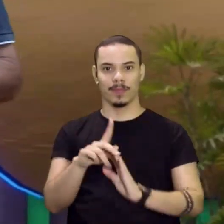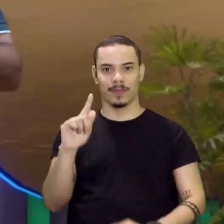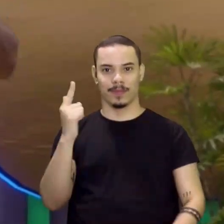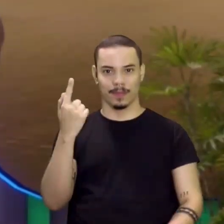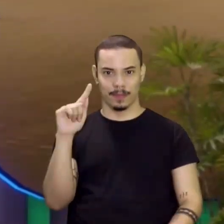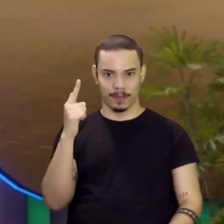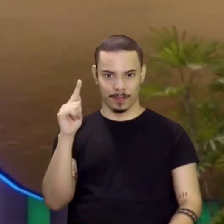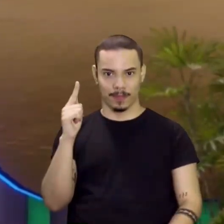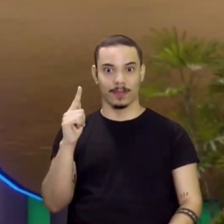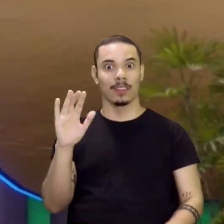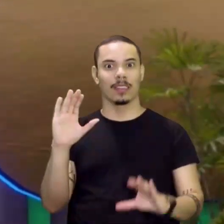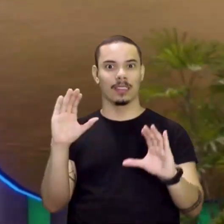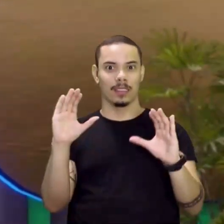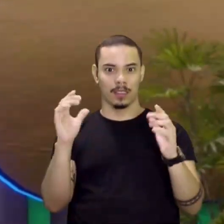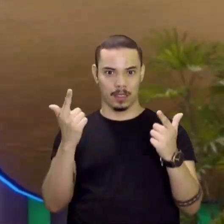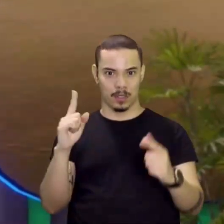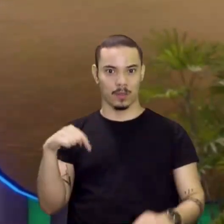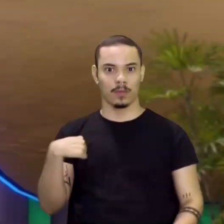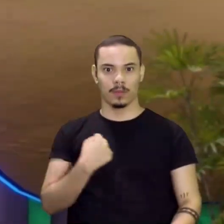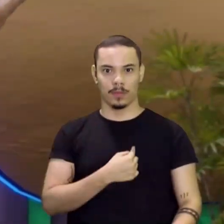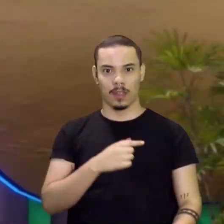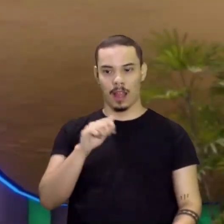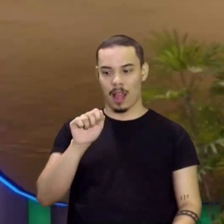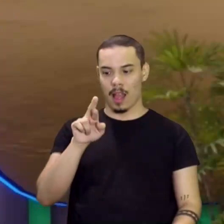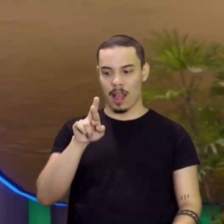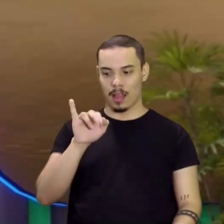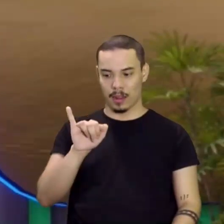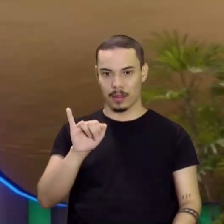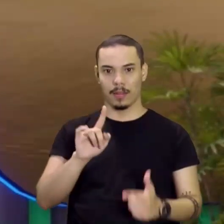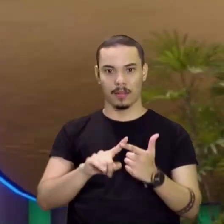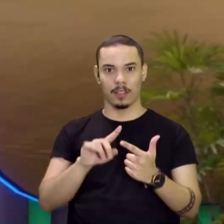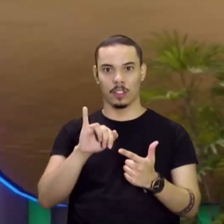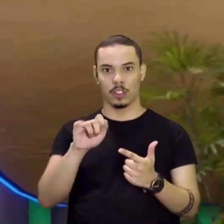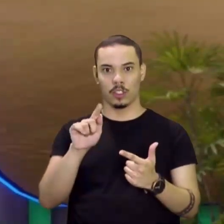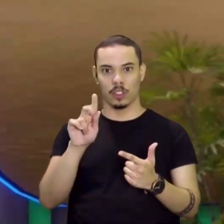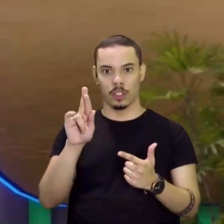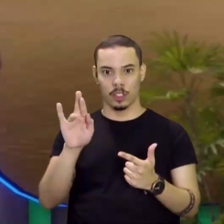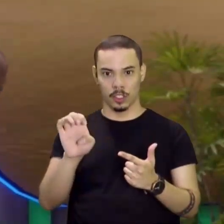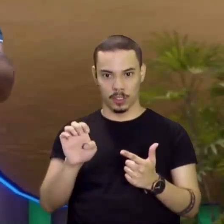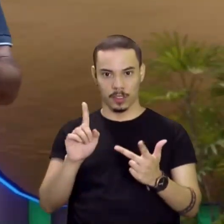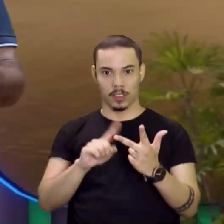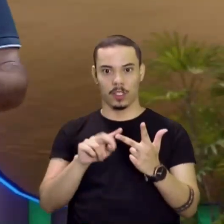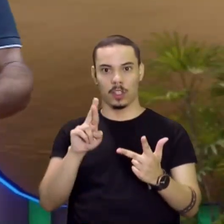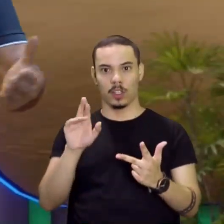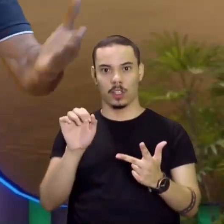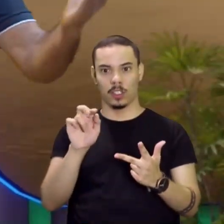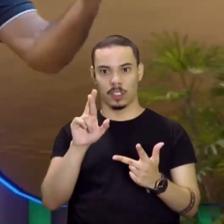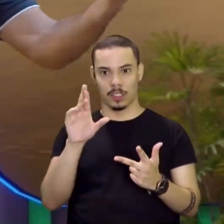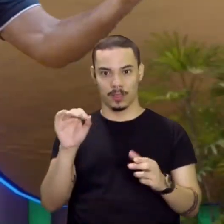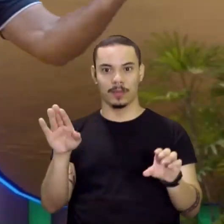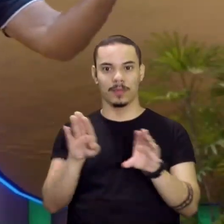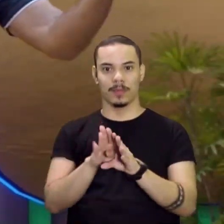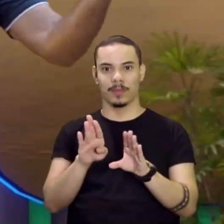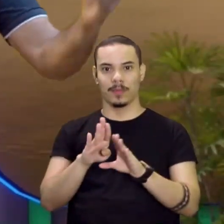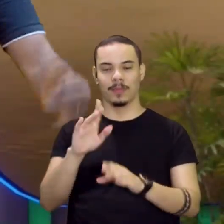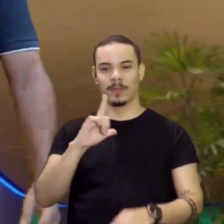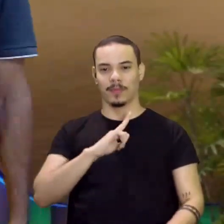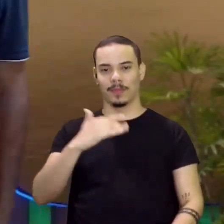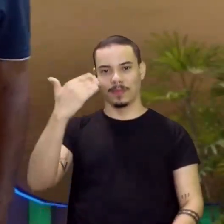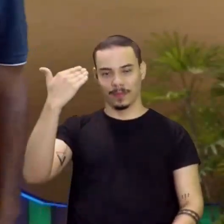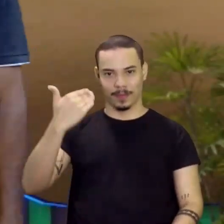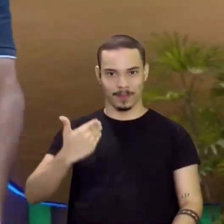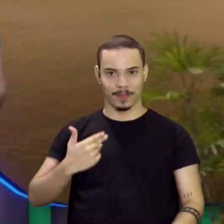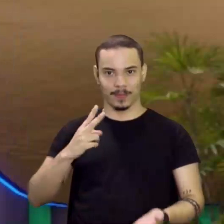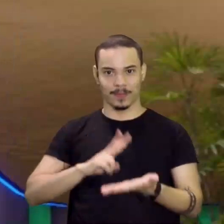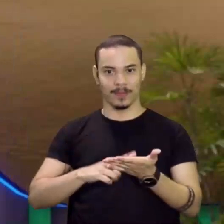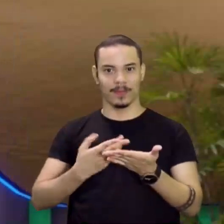geografia. Claro que nós estamos compostos por Arimateia, o Jorge, o Rogério, e nós temos aí esse lindo jovem,